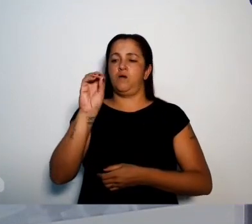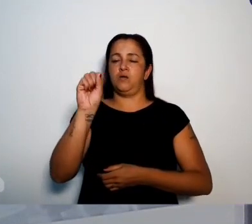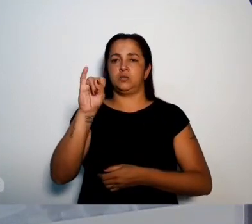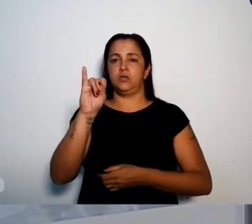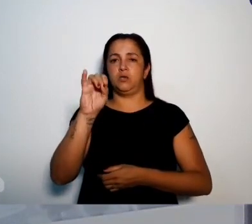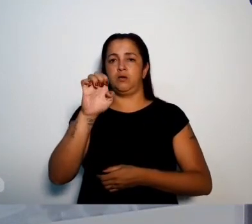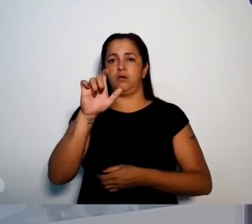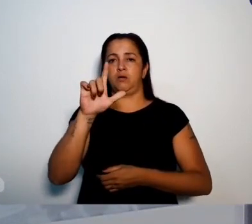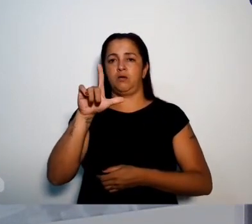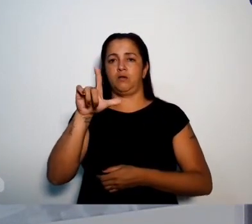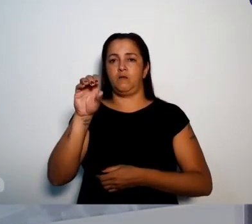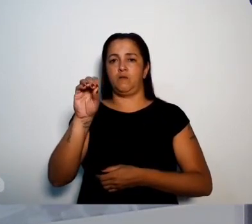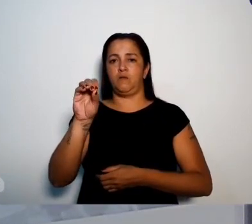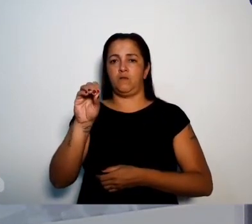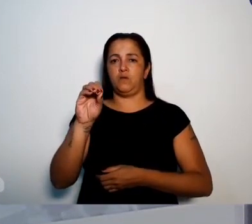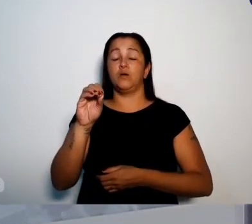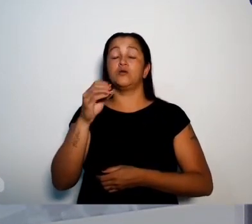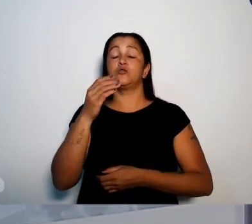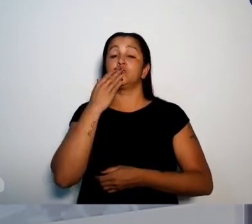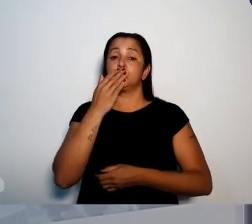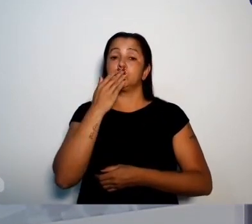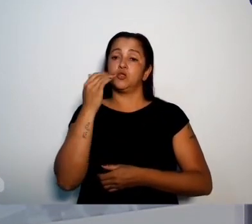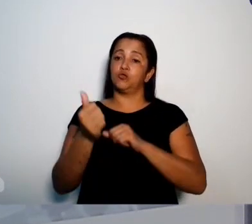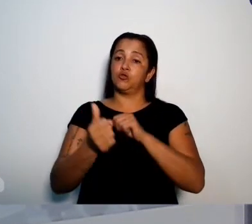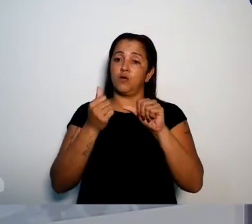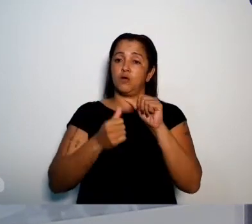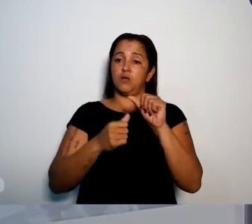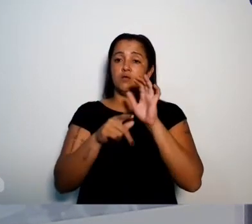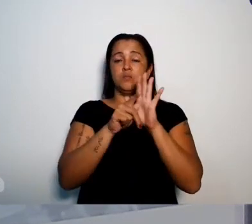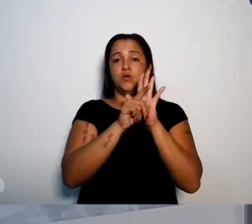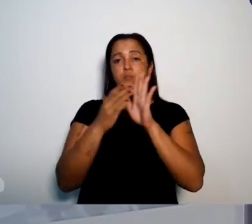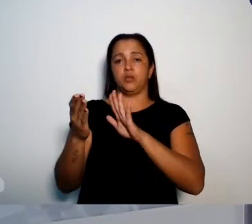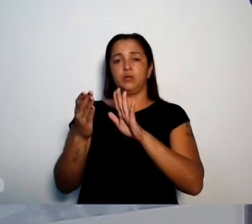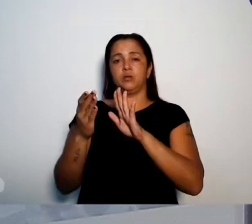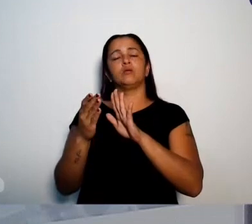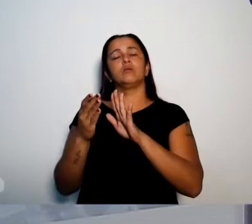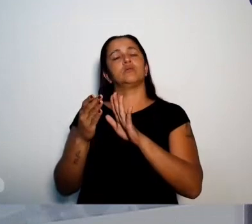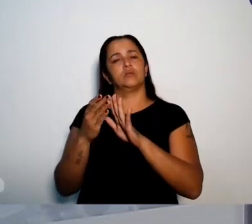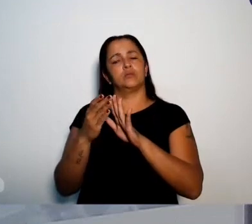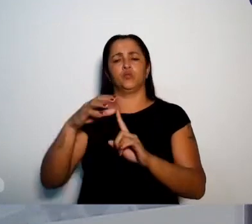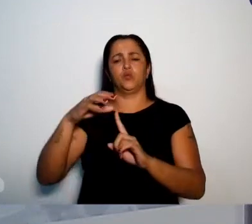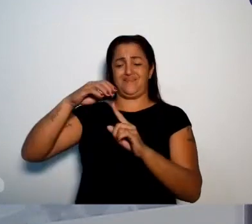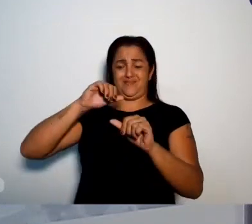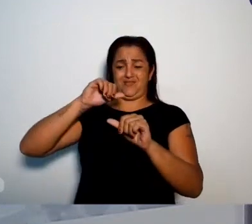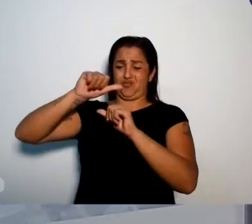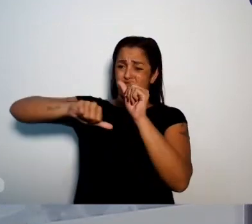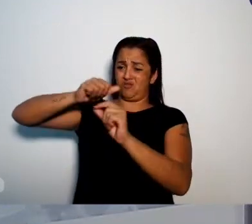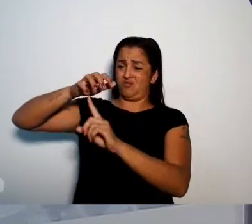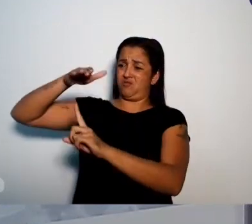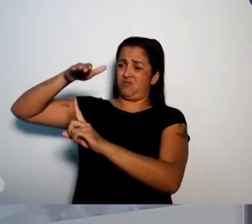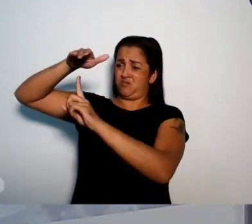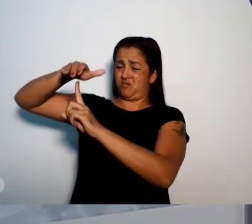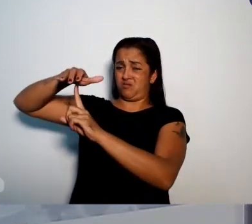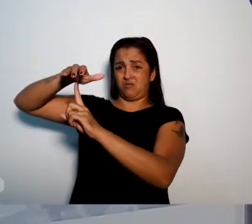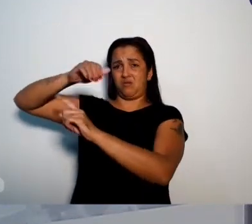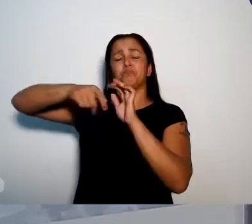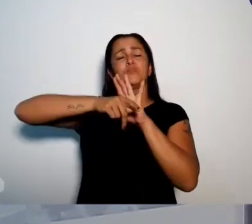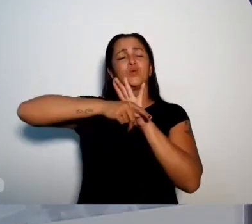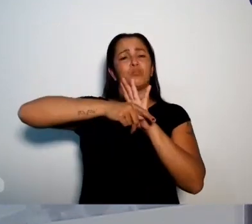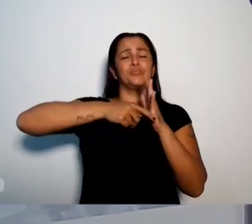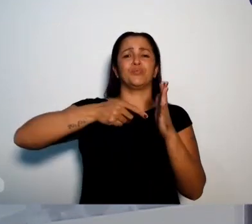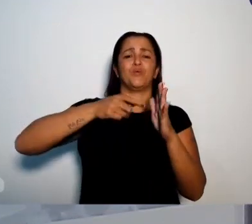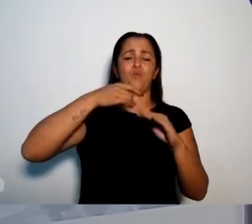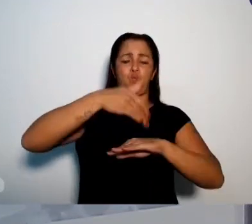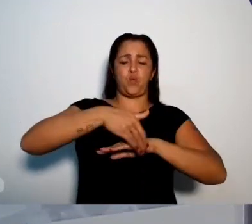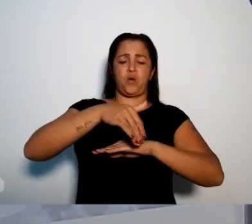troca do abrigo, do ponto de ônibus, ali da rua Curuzu, em frente